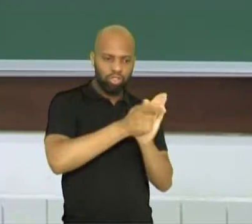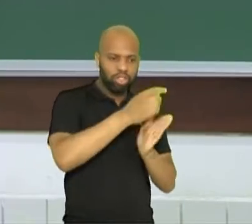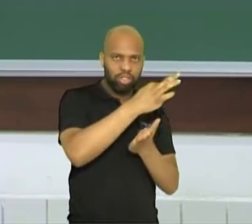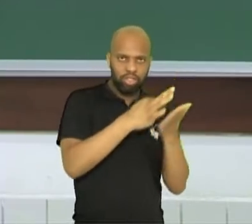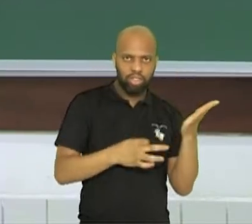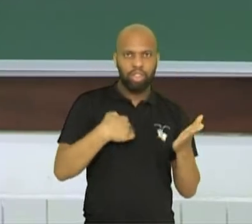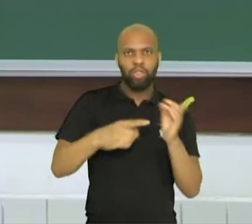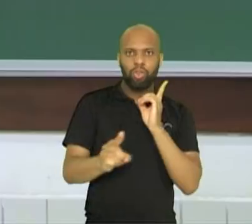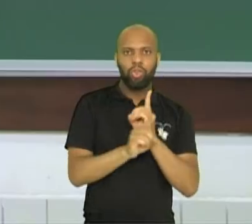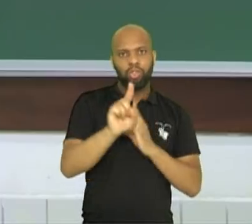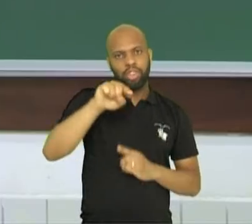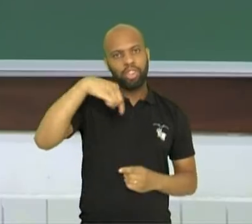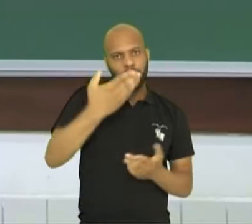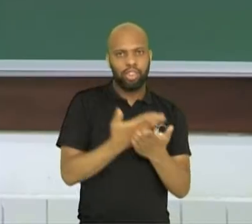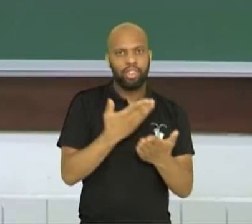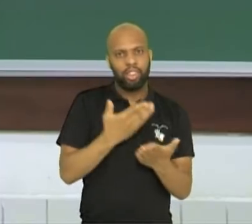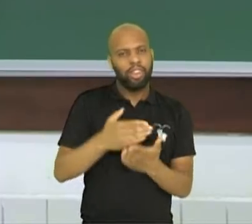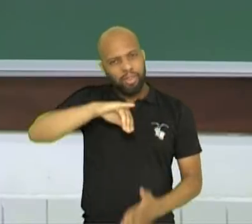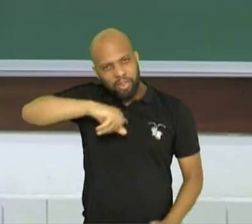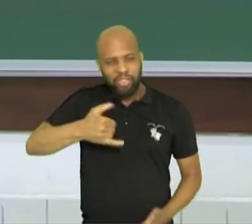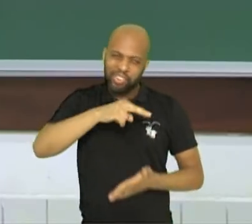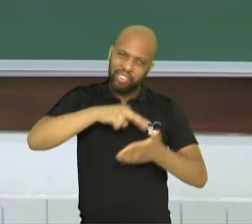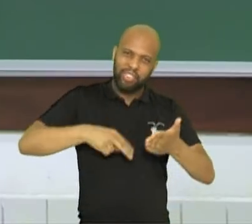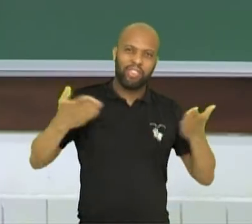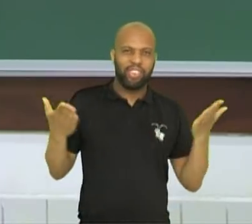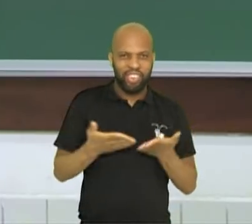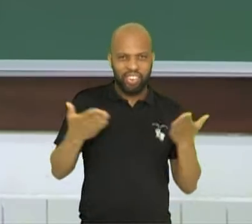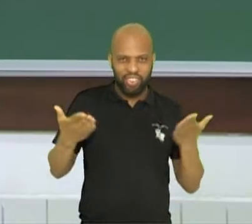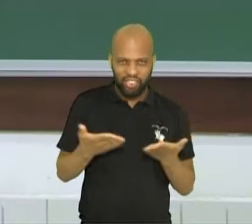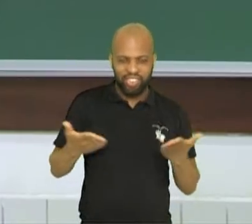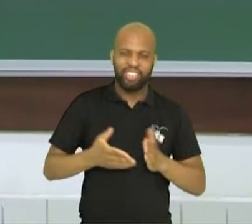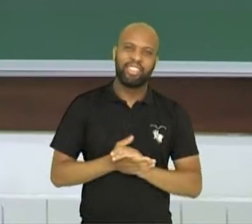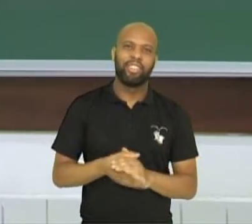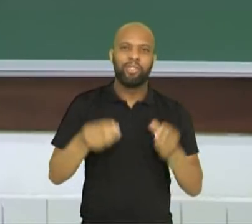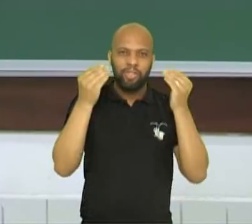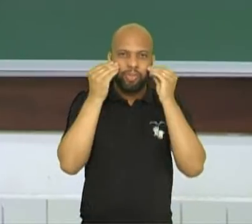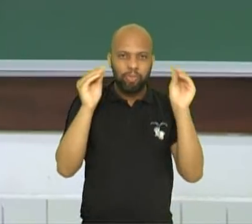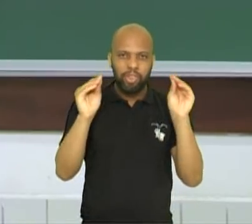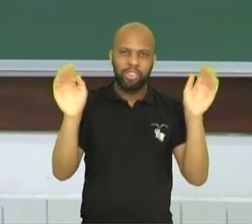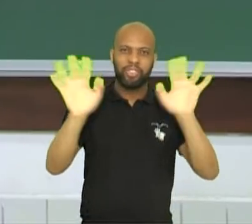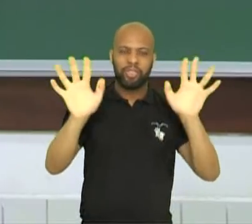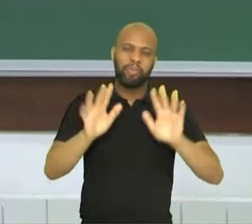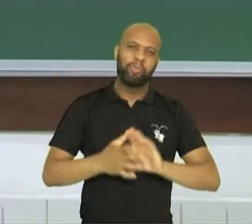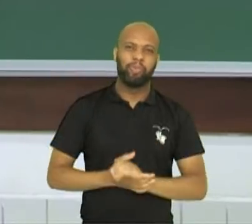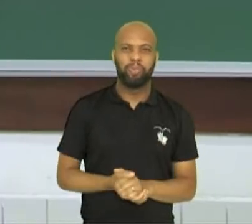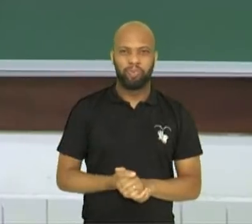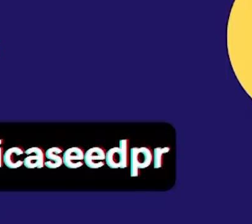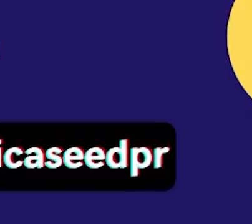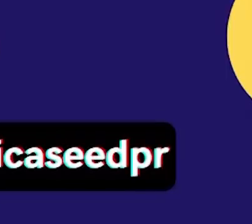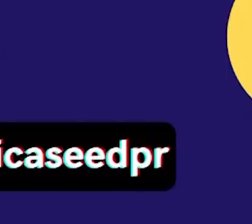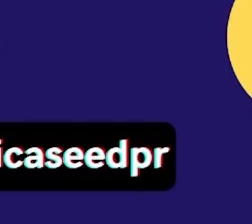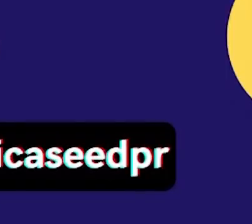charge e saboreado a leitura do que nós trouxemos para você aqui hoje. Um beijo grande, tchau!